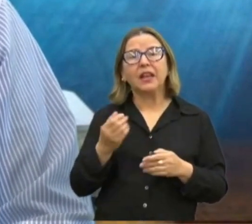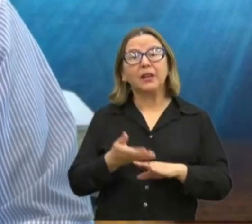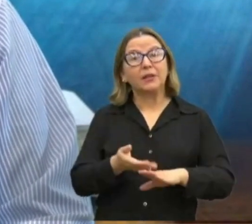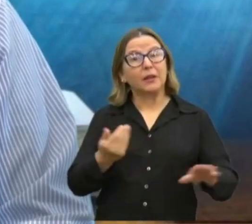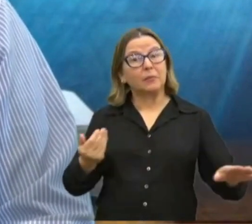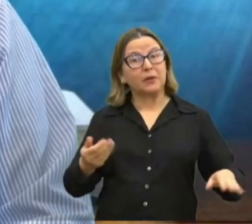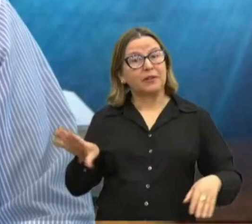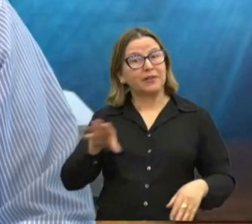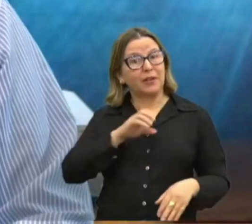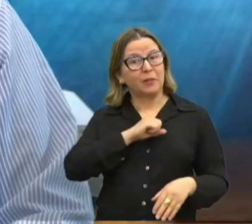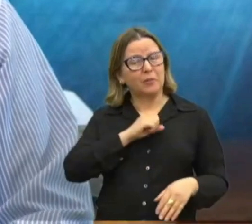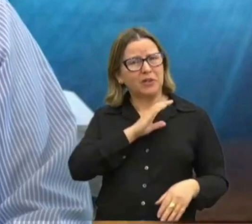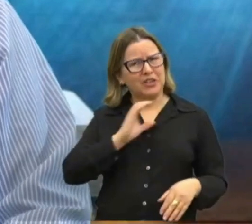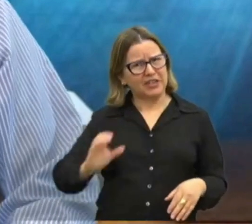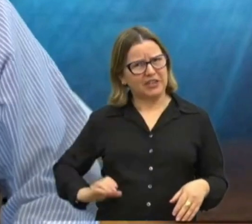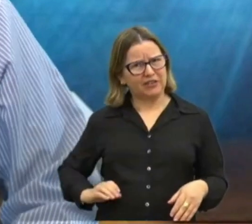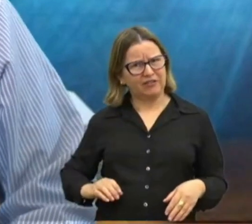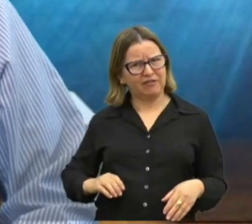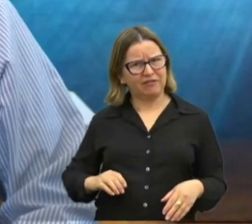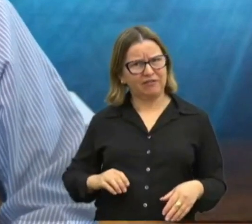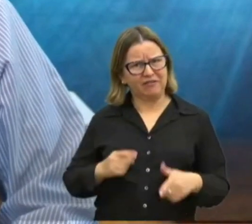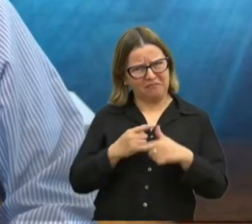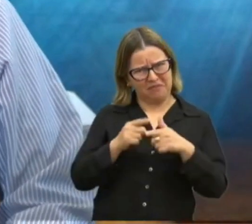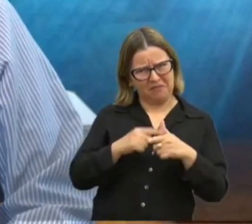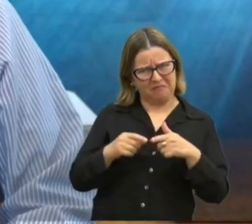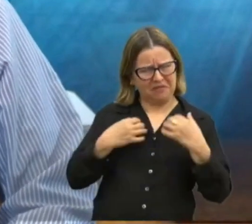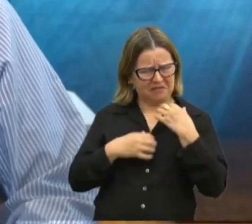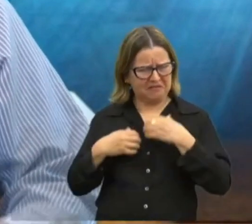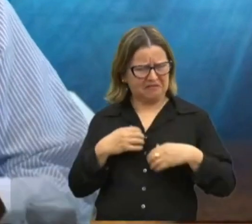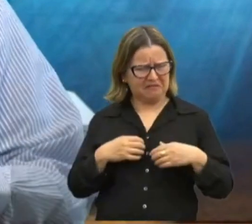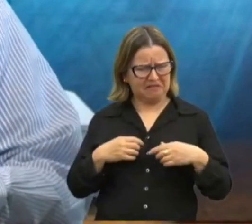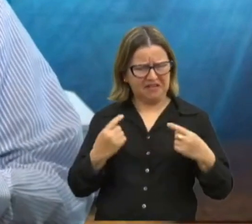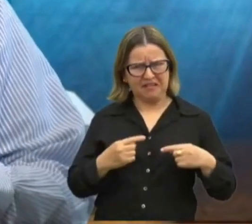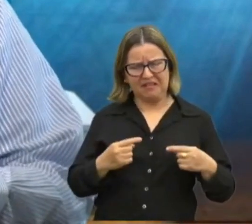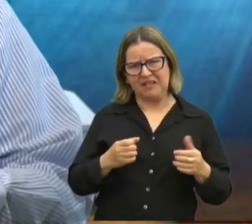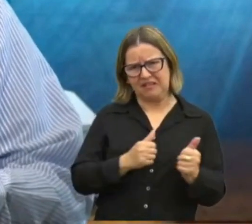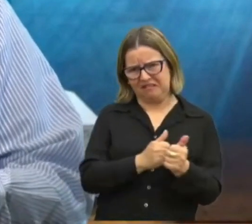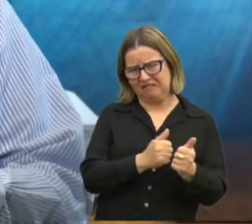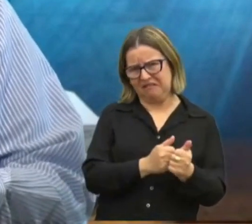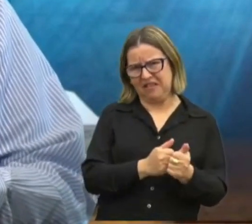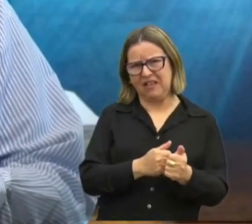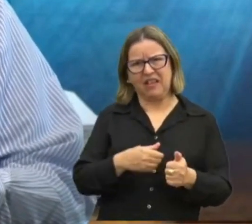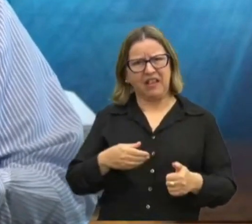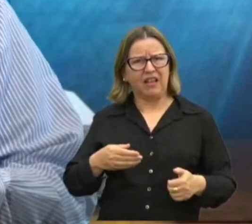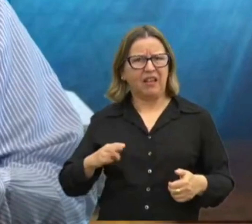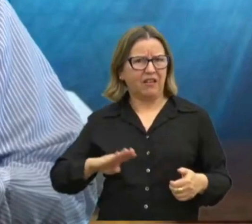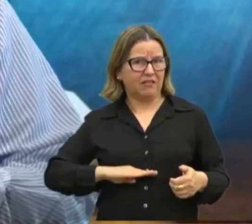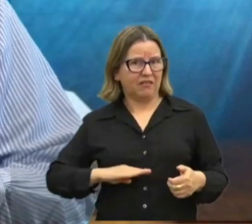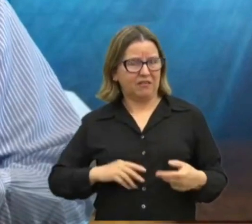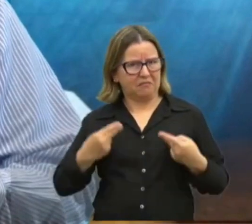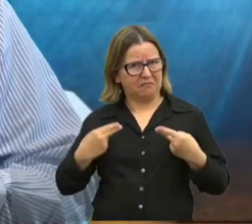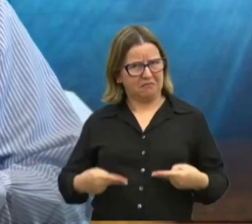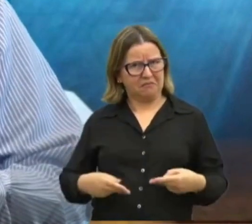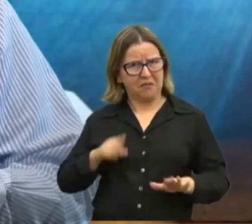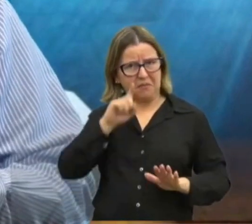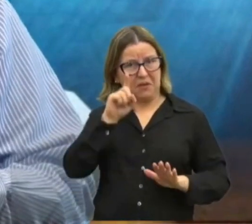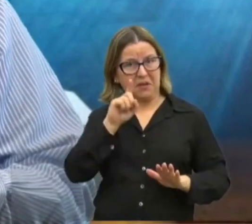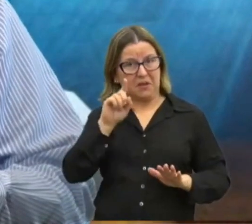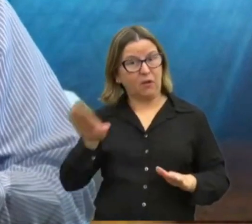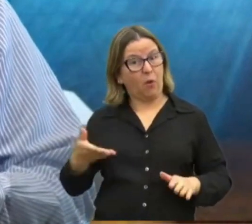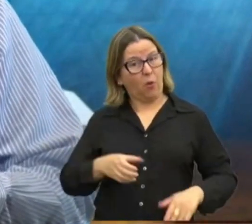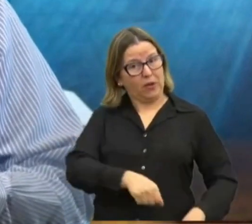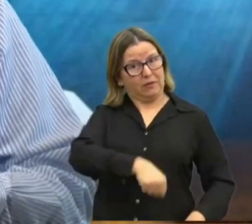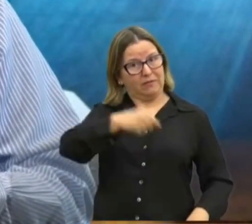de Cristo será tribulação, angústia, perseguição, fome, nudez, perigo